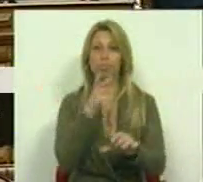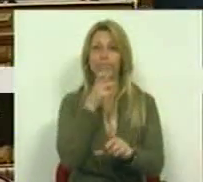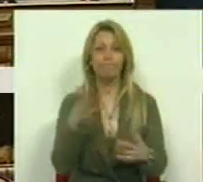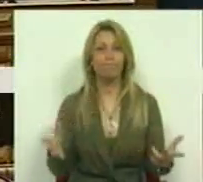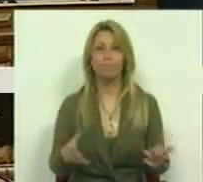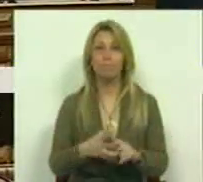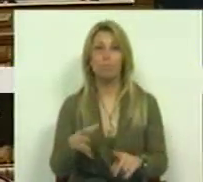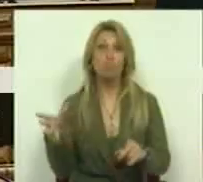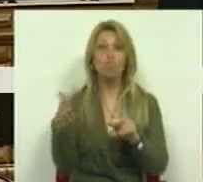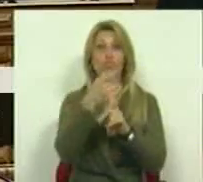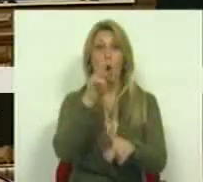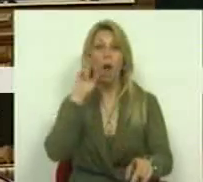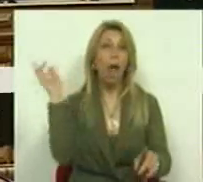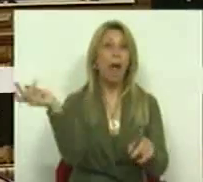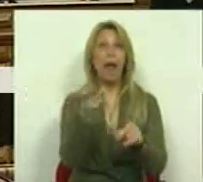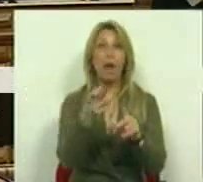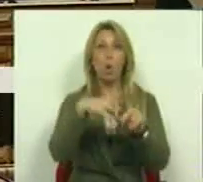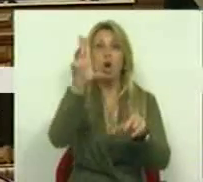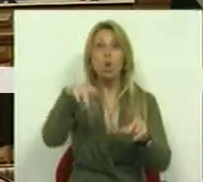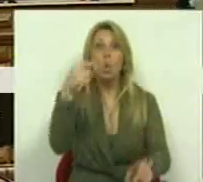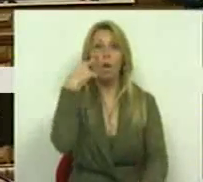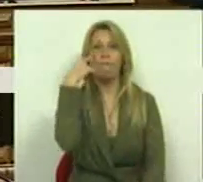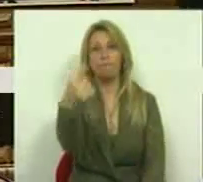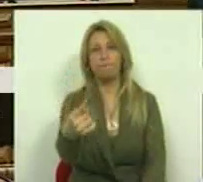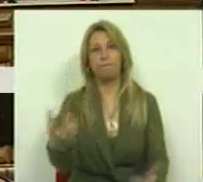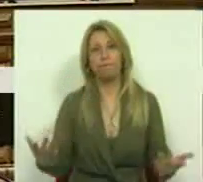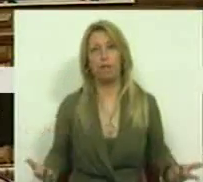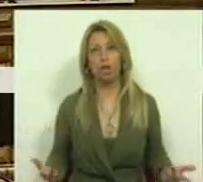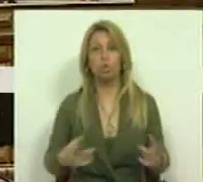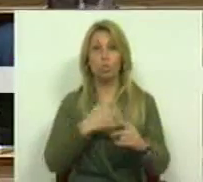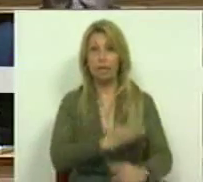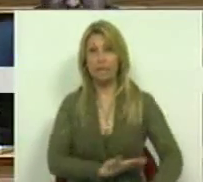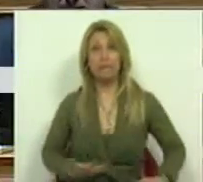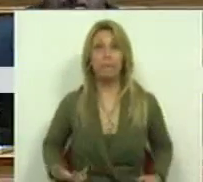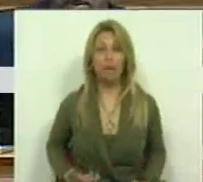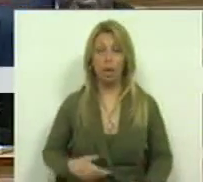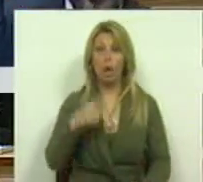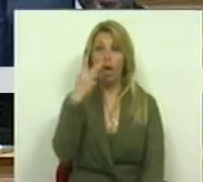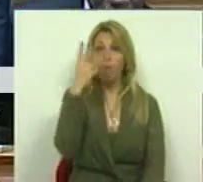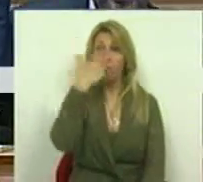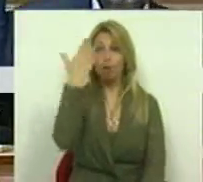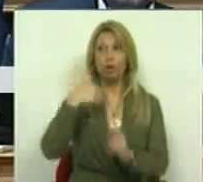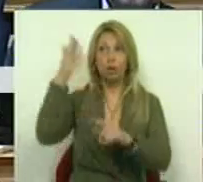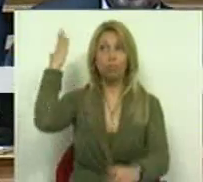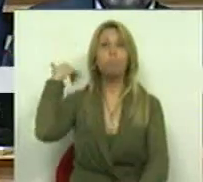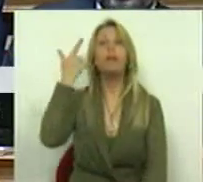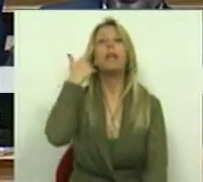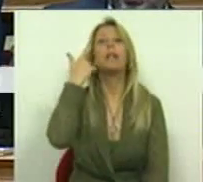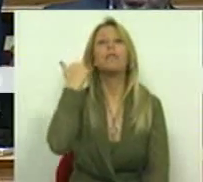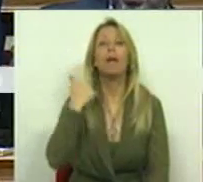um recorde histórico nunca registado do desemprego e há 2 dias, na quinta-feira,